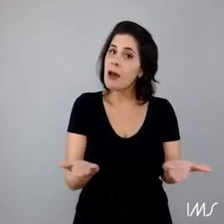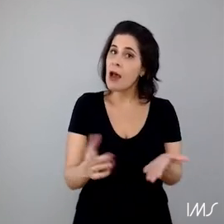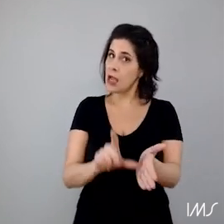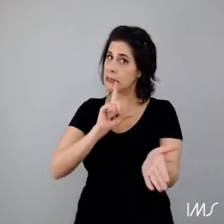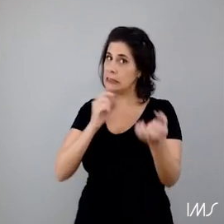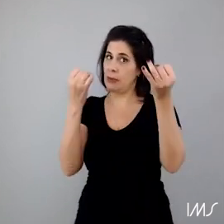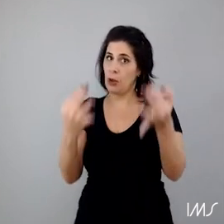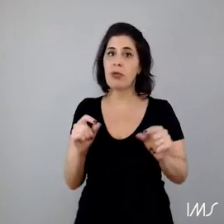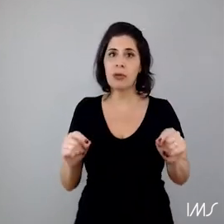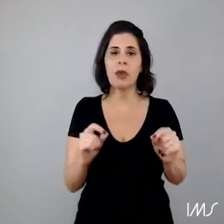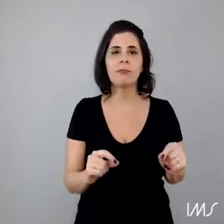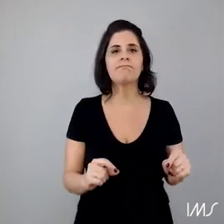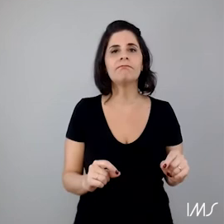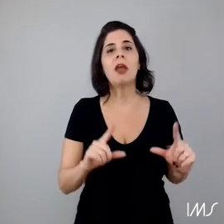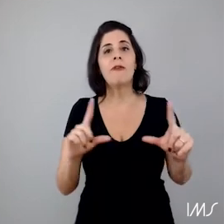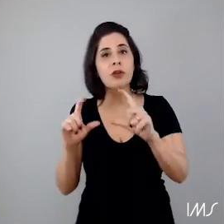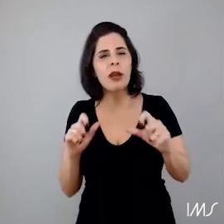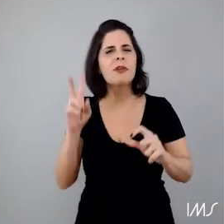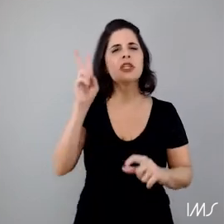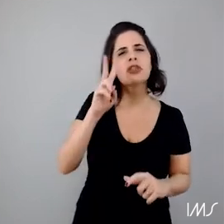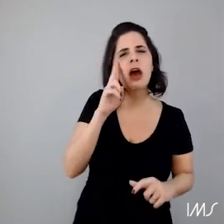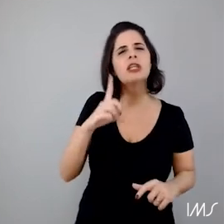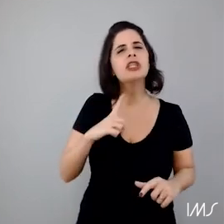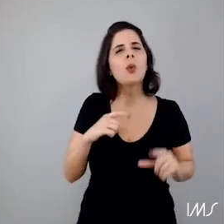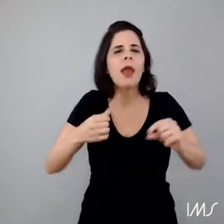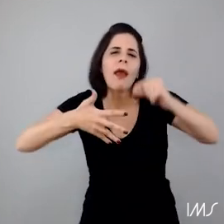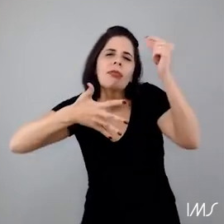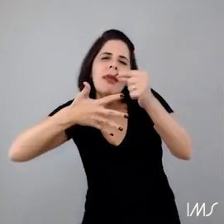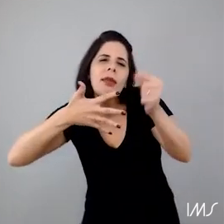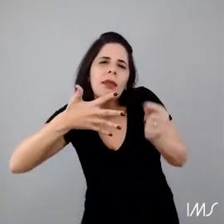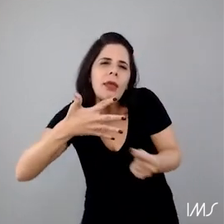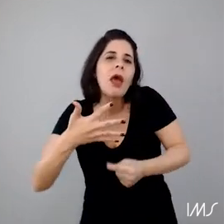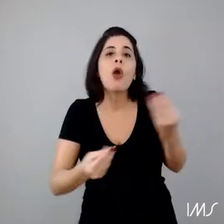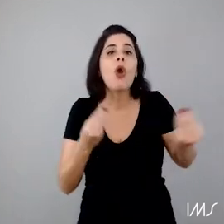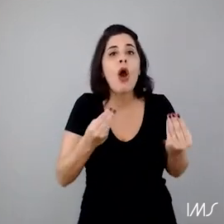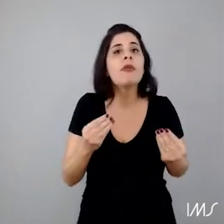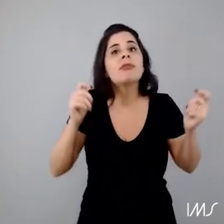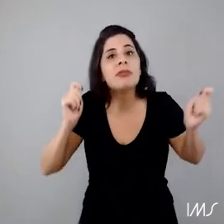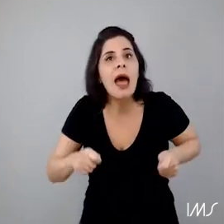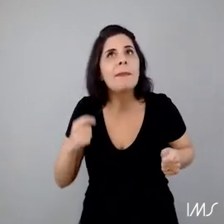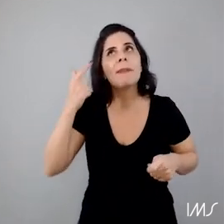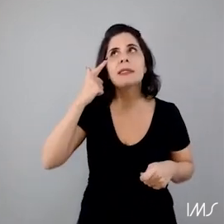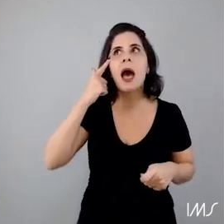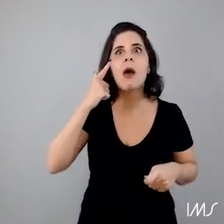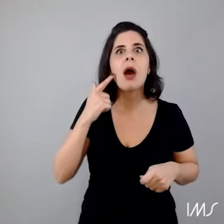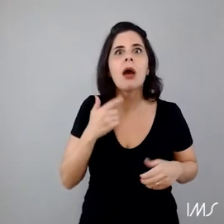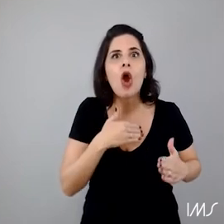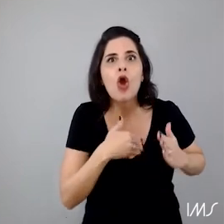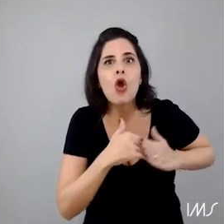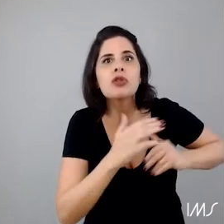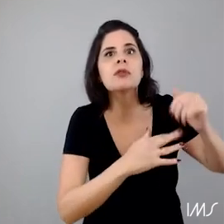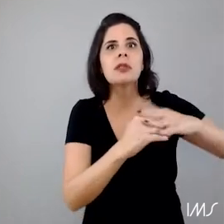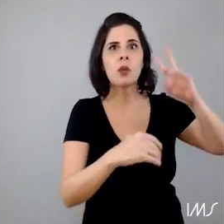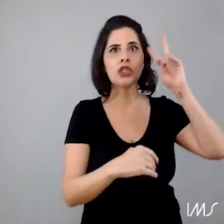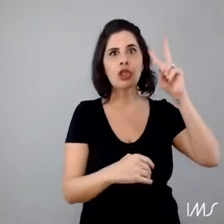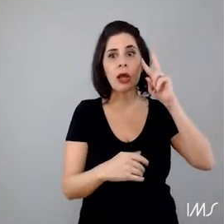para a construção de uma cultura histórica. A mim me parece único e de grande importância o esforço do Instituto Moreira Salles, seja